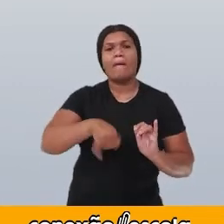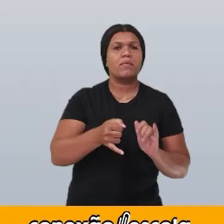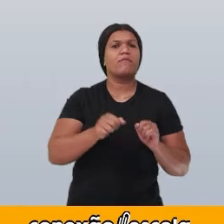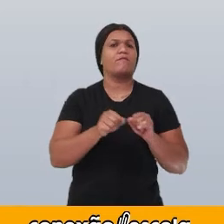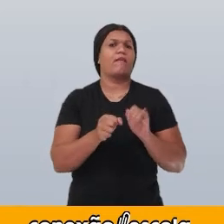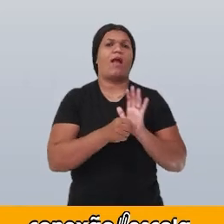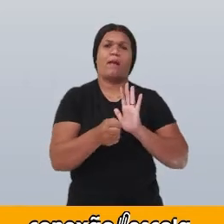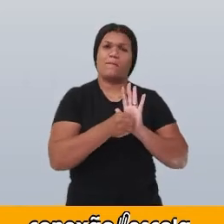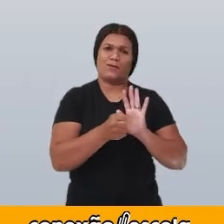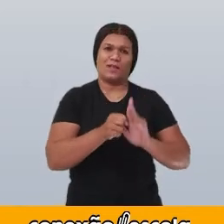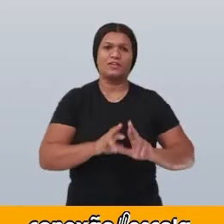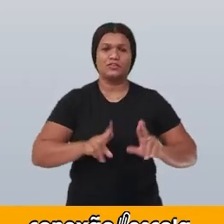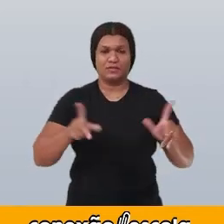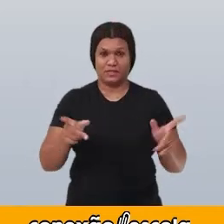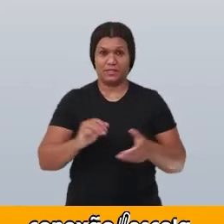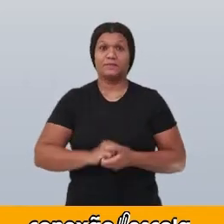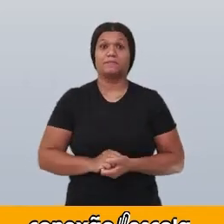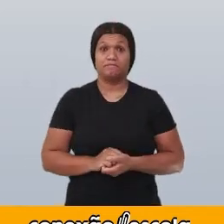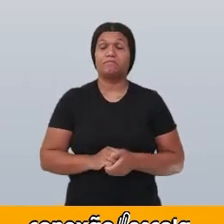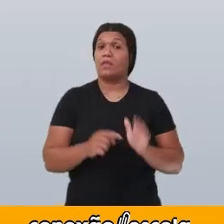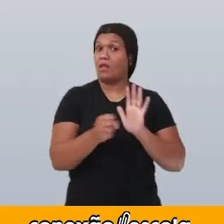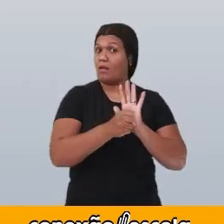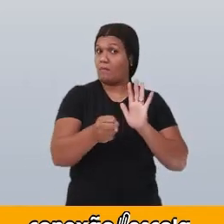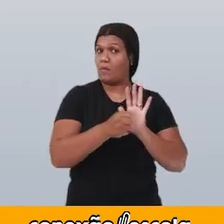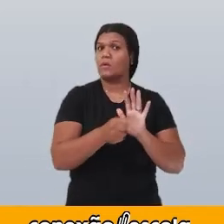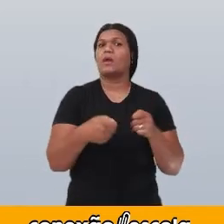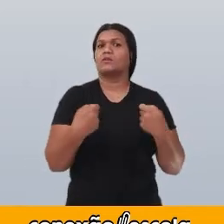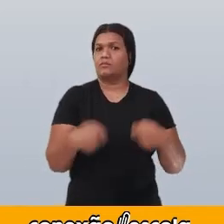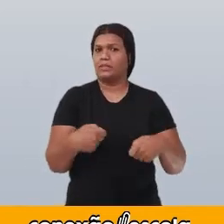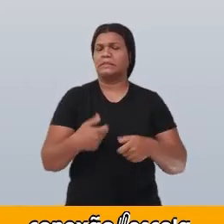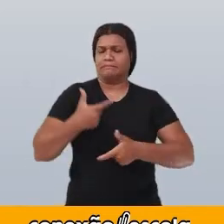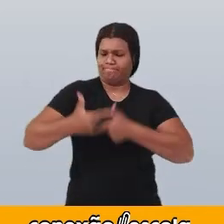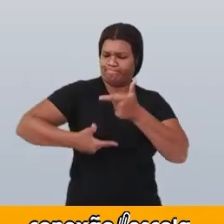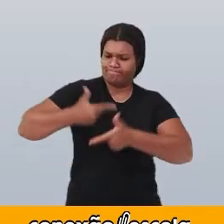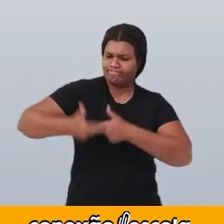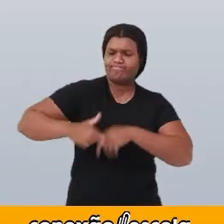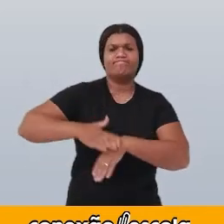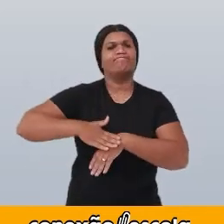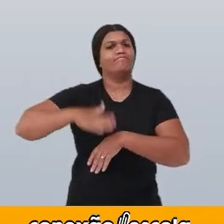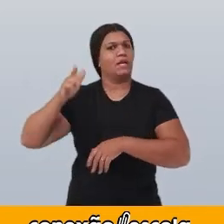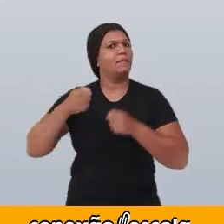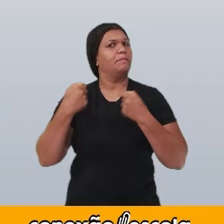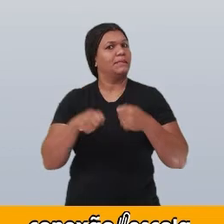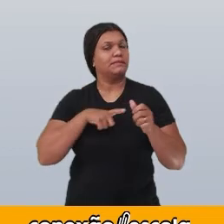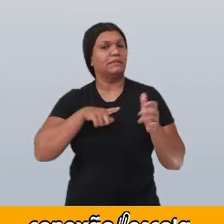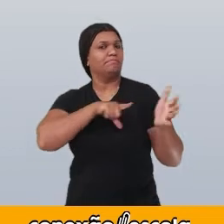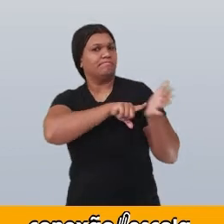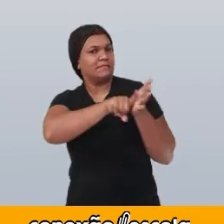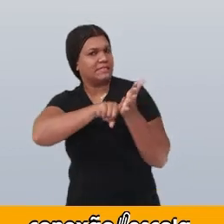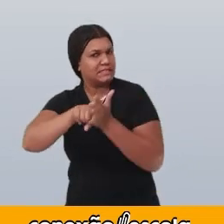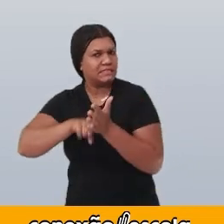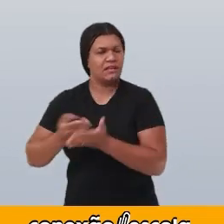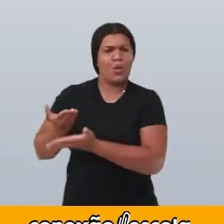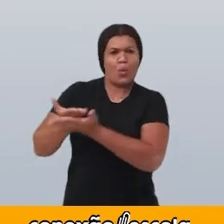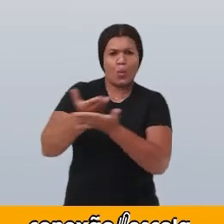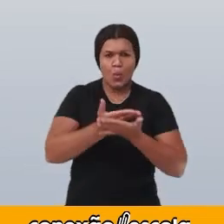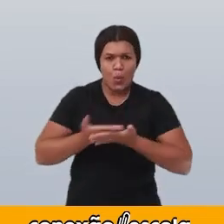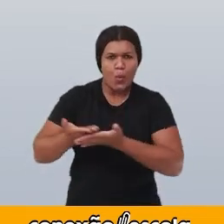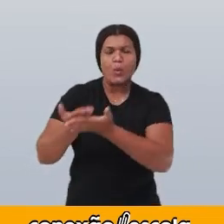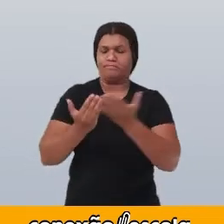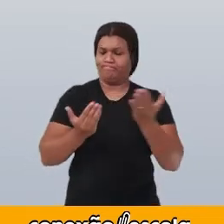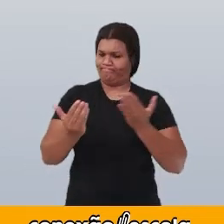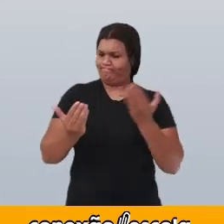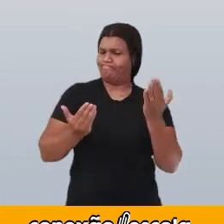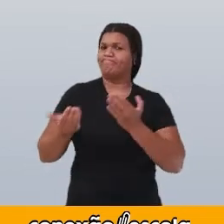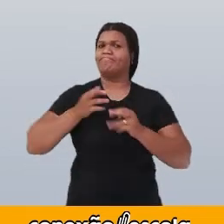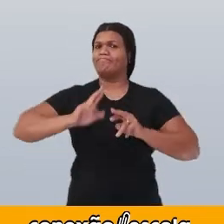a reportagem exige um trabalho maior, que envolve pesquisas, envolve estudo, a